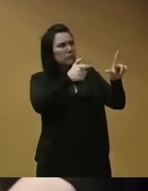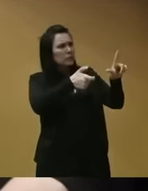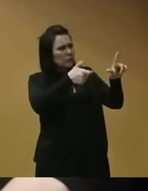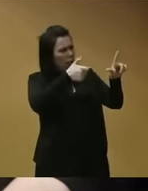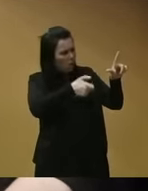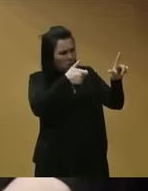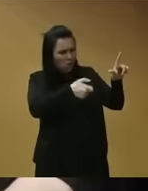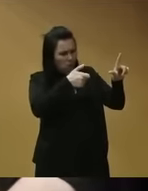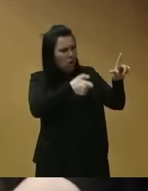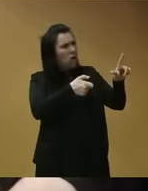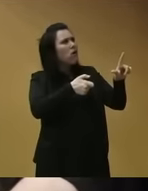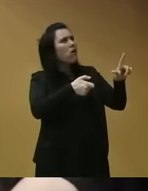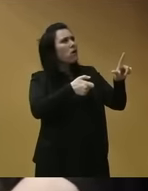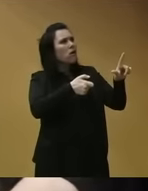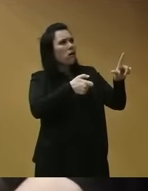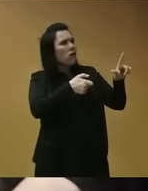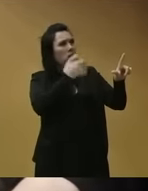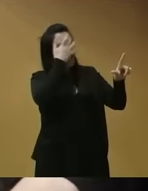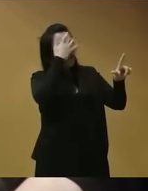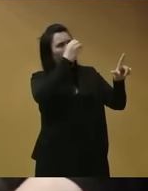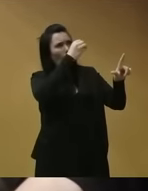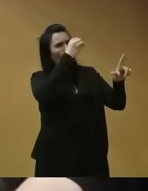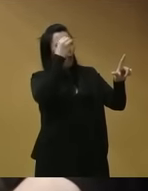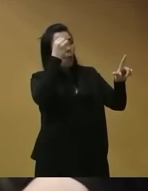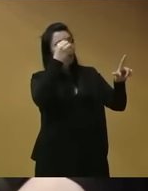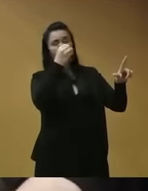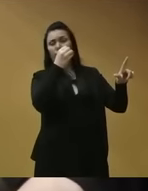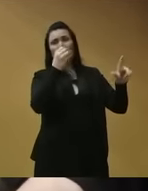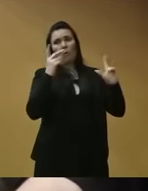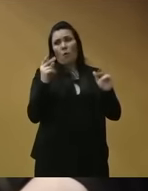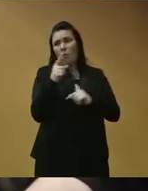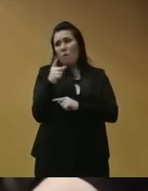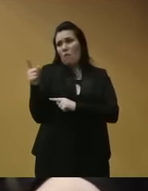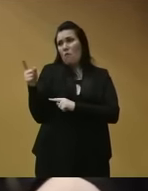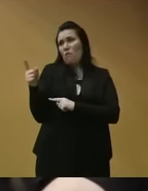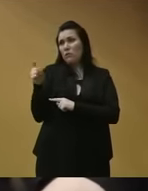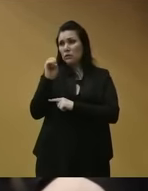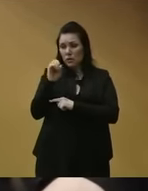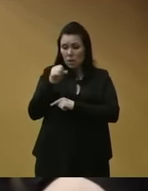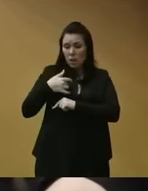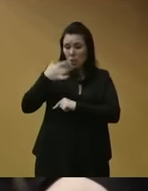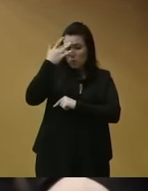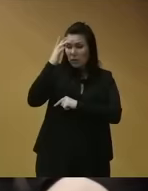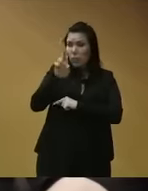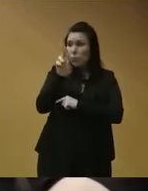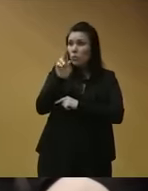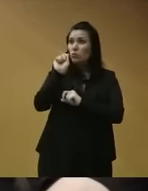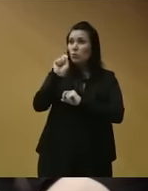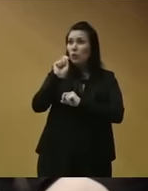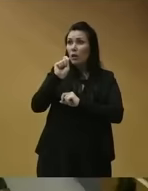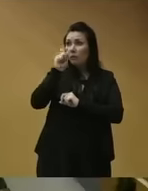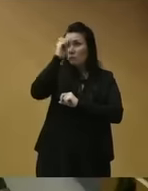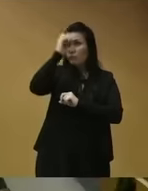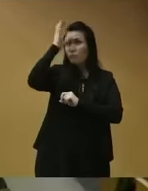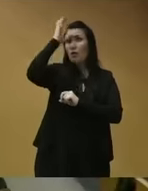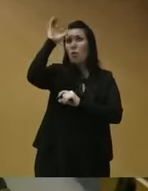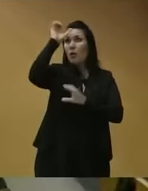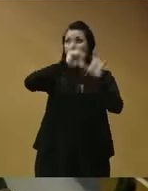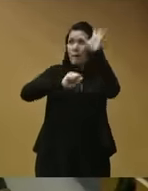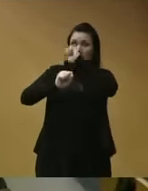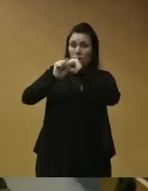não souberem usar IA para se manterem relevantes, talvez vocês tenham que pedir ajuda para usar o controle